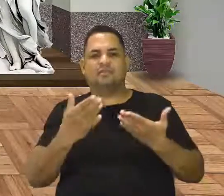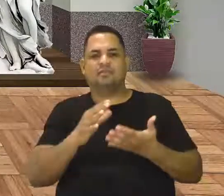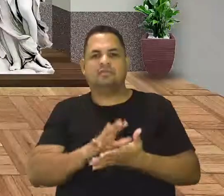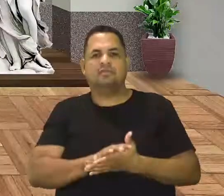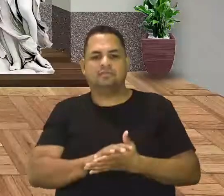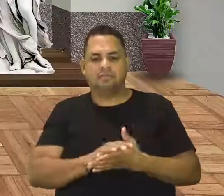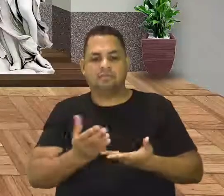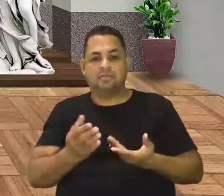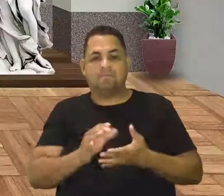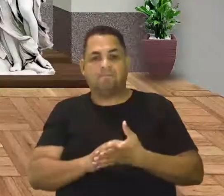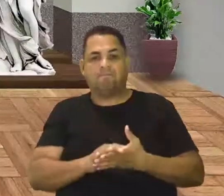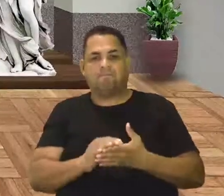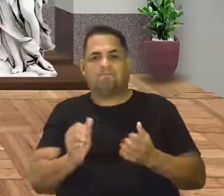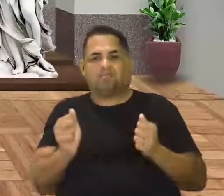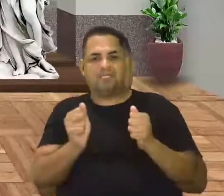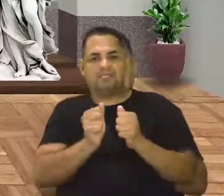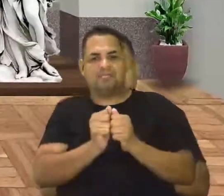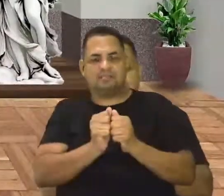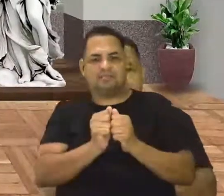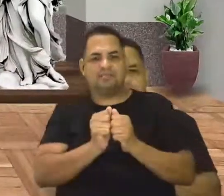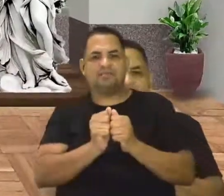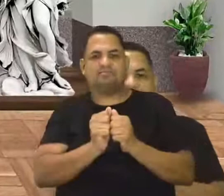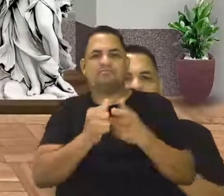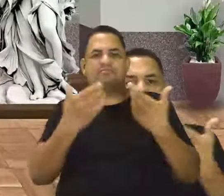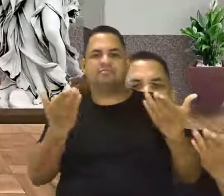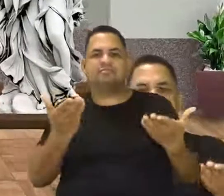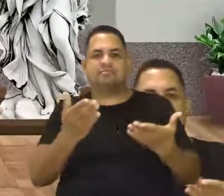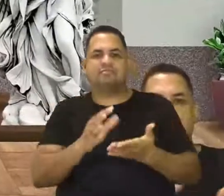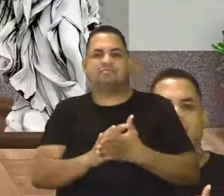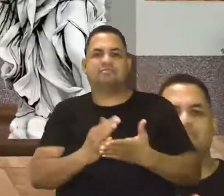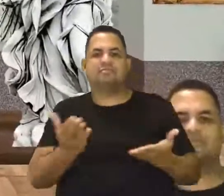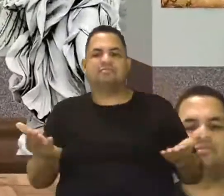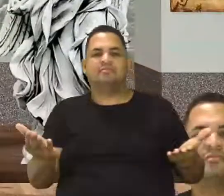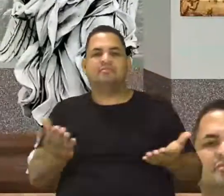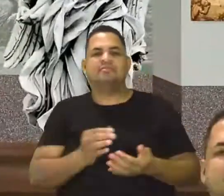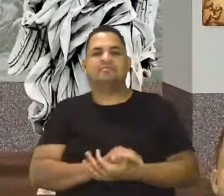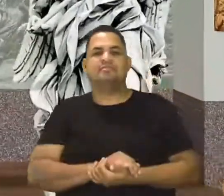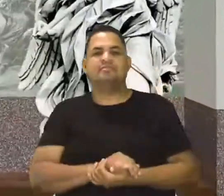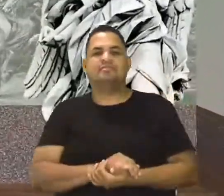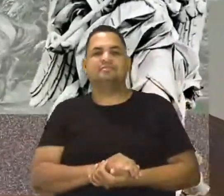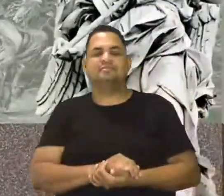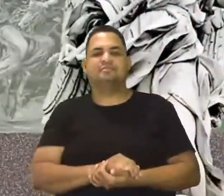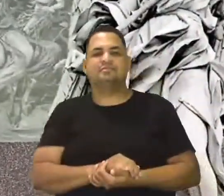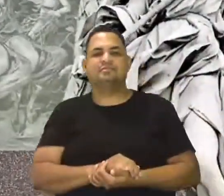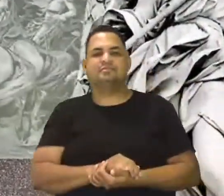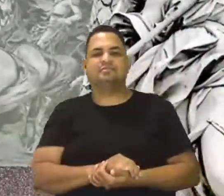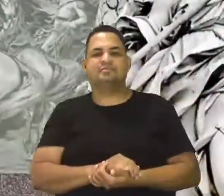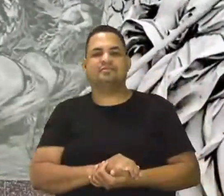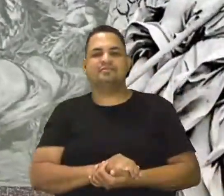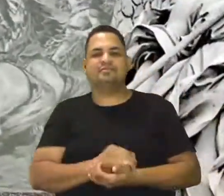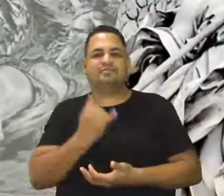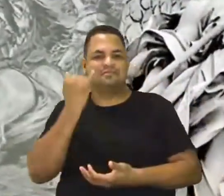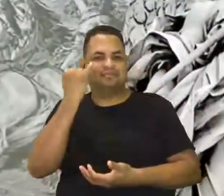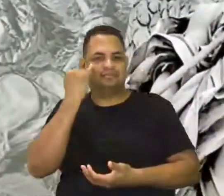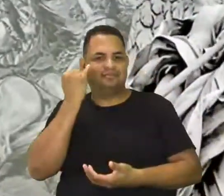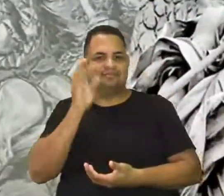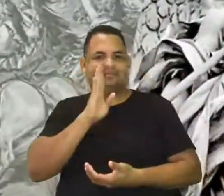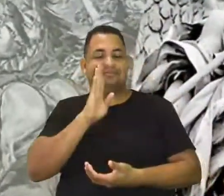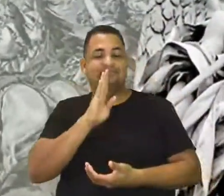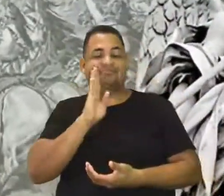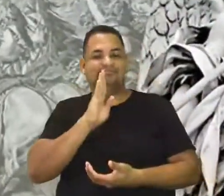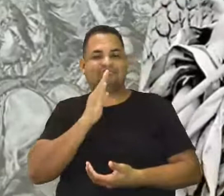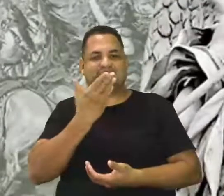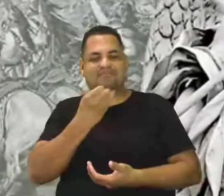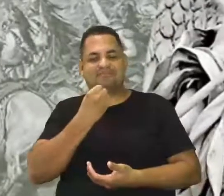aproxima a ele apostou vim para mim aqui vim para mim isso nossa é isso meu não tá legal assim